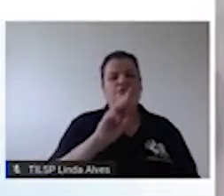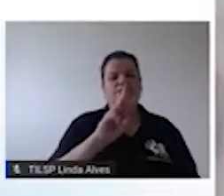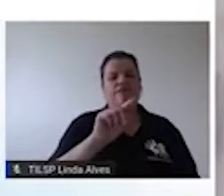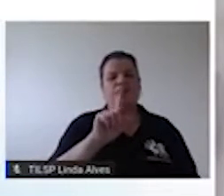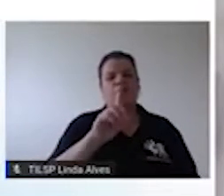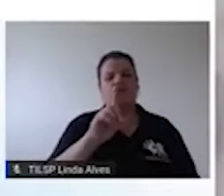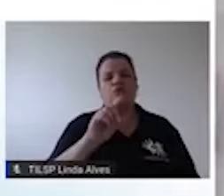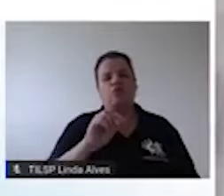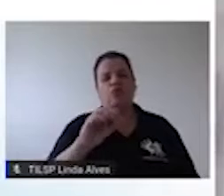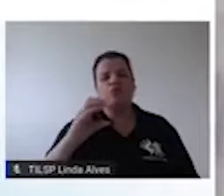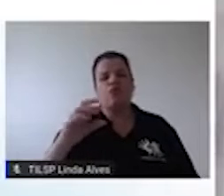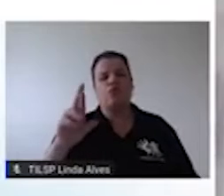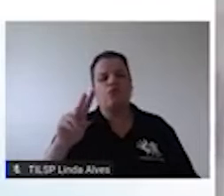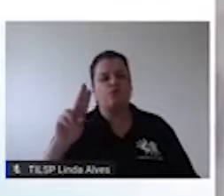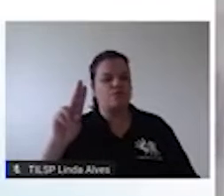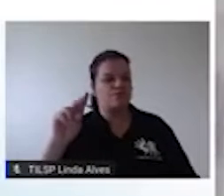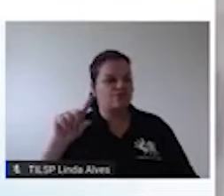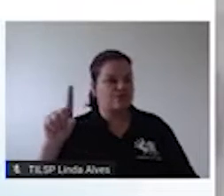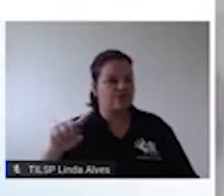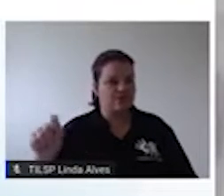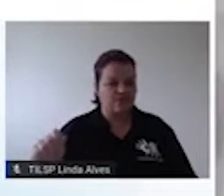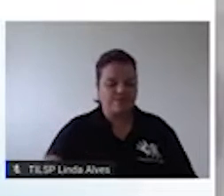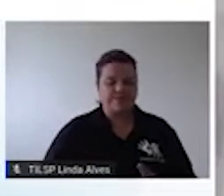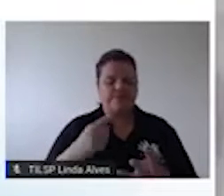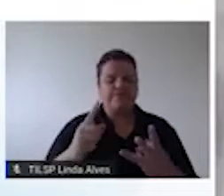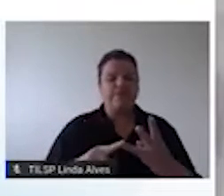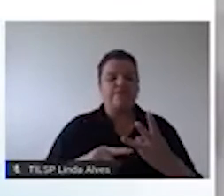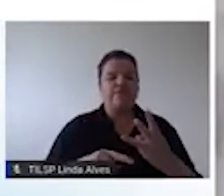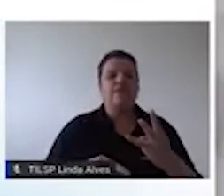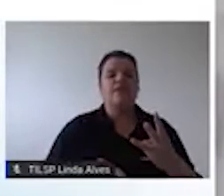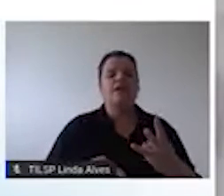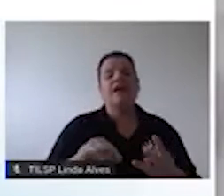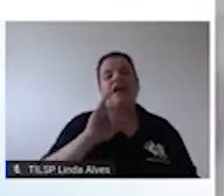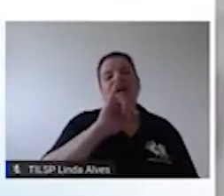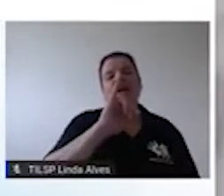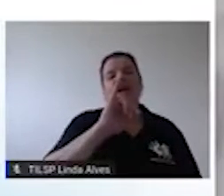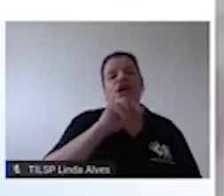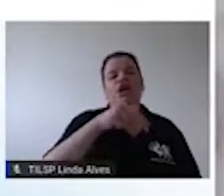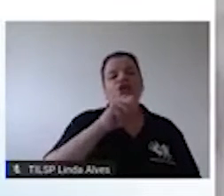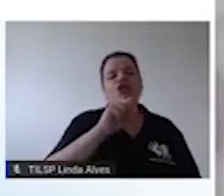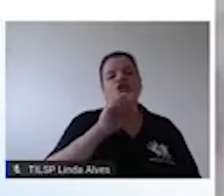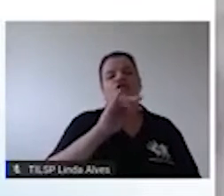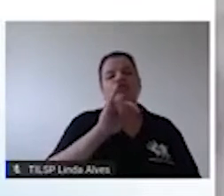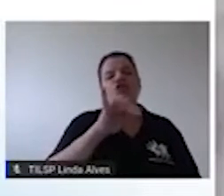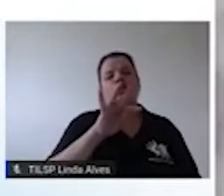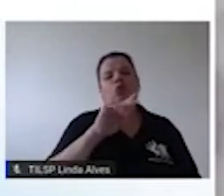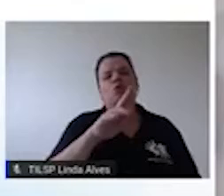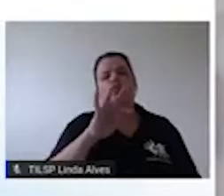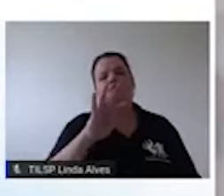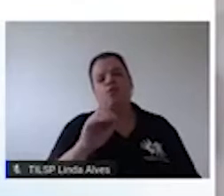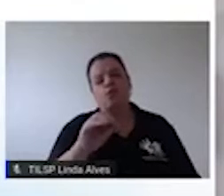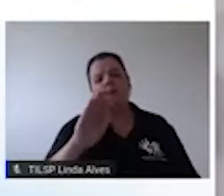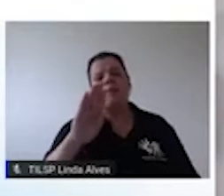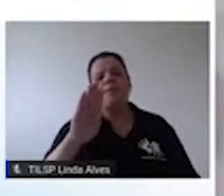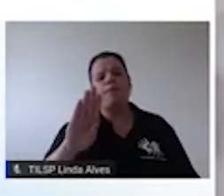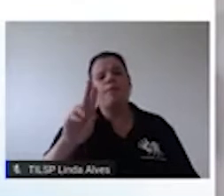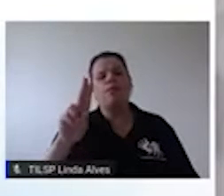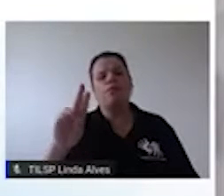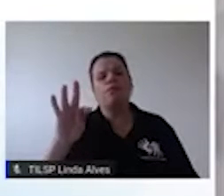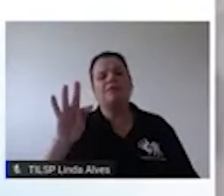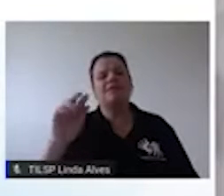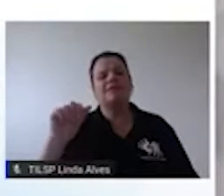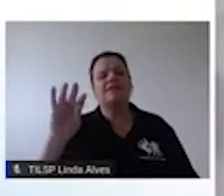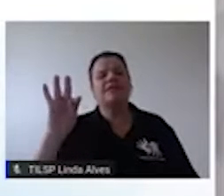chama Biomanguinhos. O terceiro vértice é o Instituto Butantan. Tanto a Fiocruz quanto o Butantan